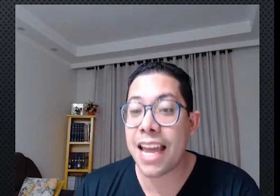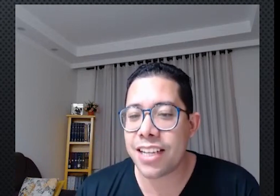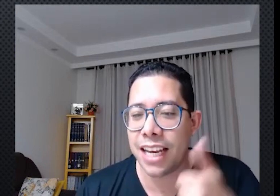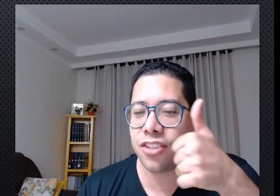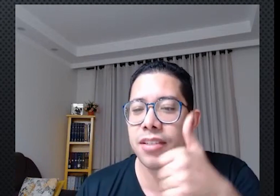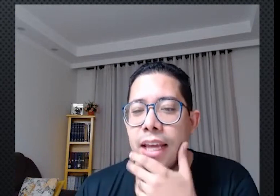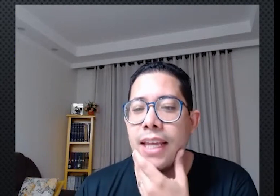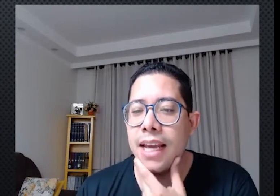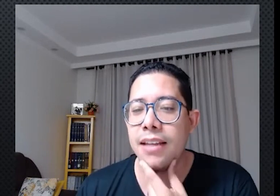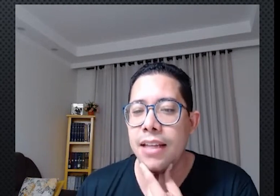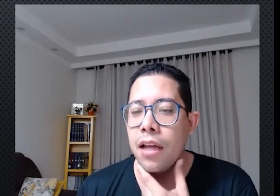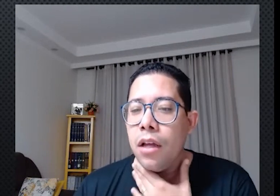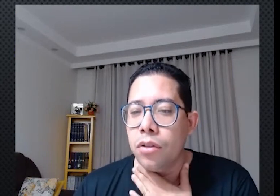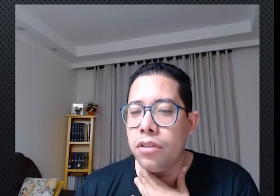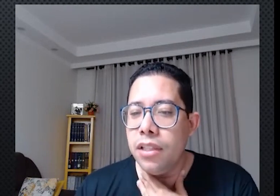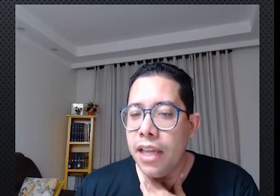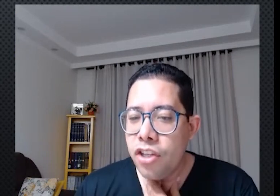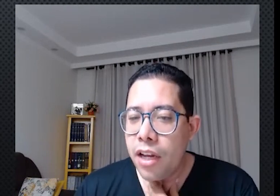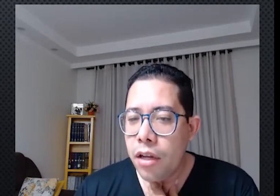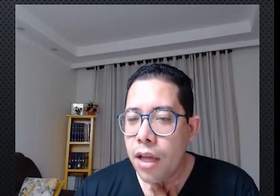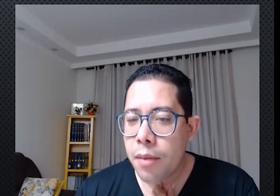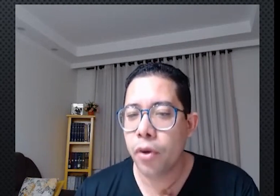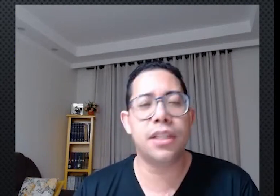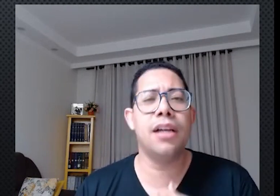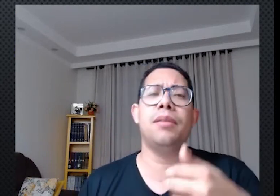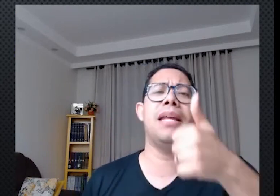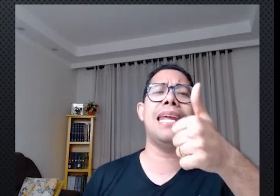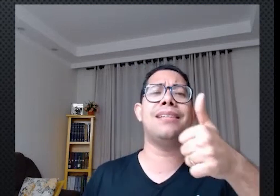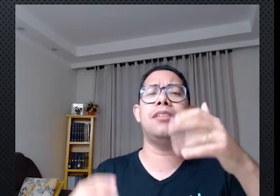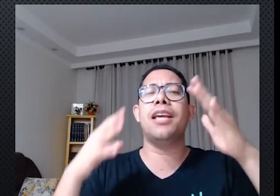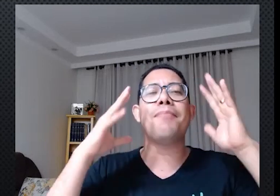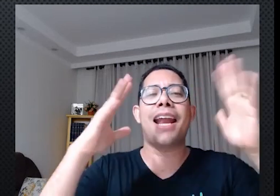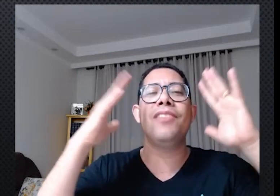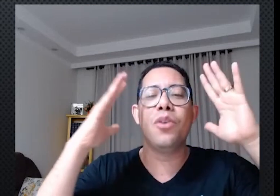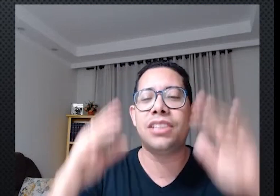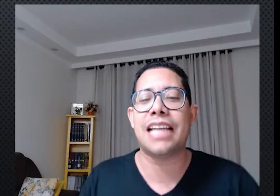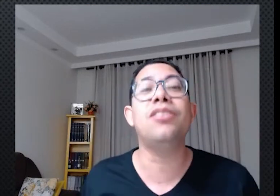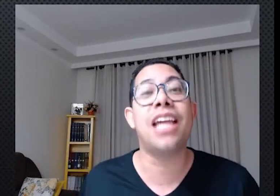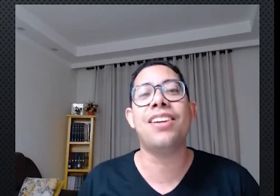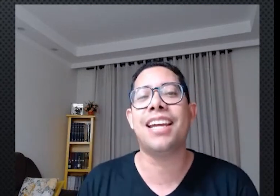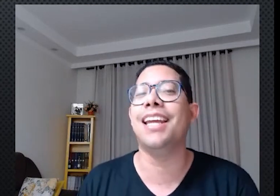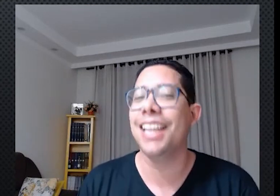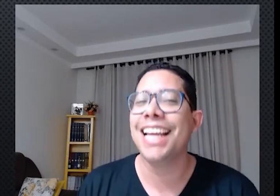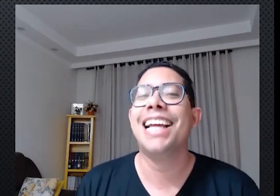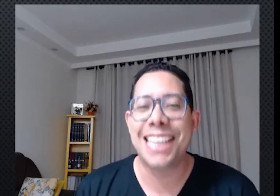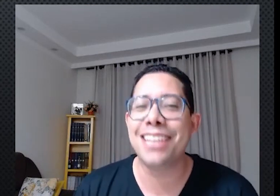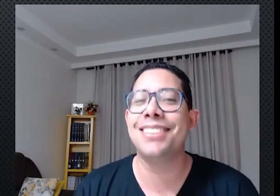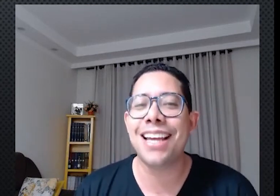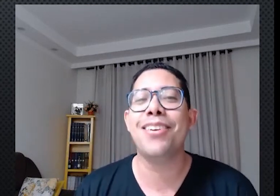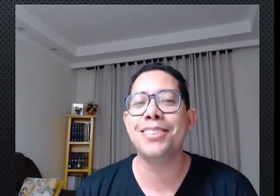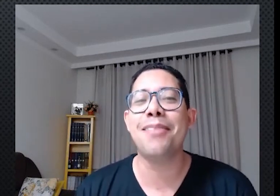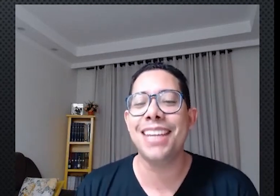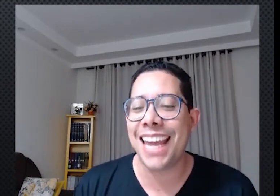Beleza, a Jaqueline disse, né, que na igreja dela todos entendem, né, que a importância, beleza, isso é maravilhoso, você tá no céu, hein, Jaqueline? Tá